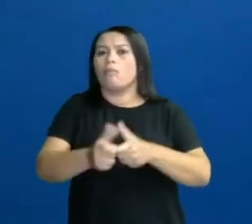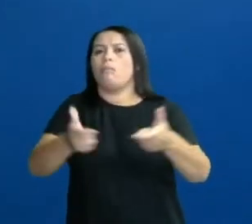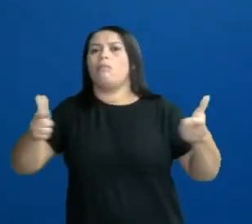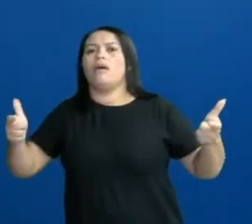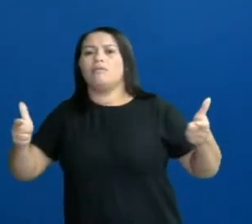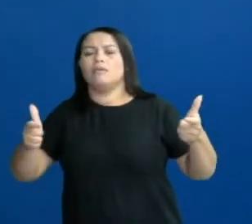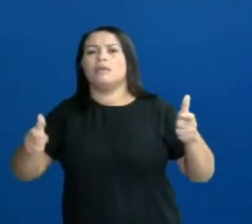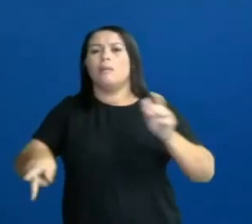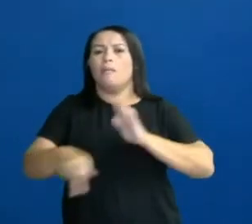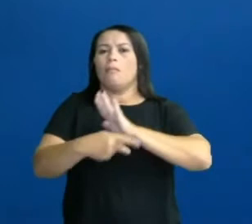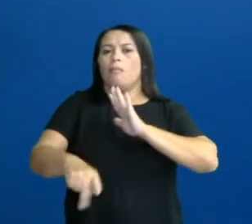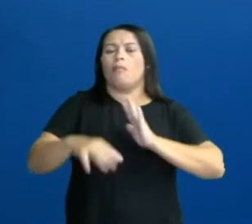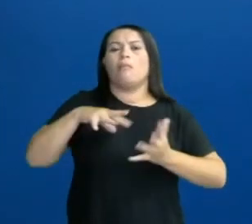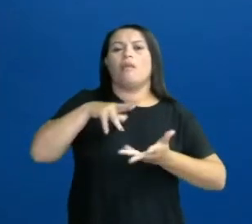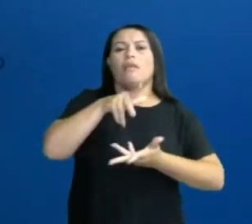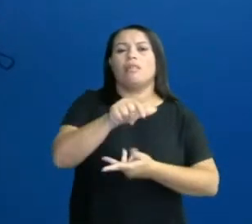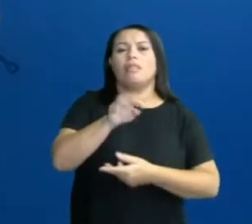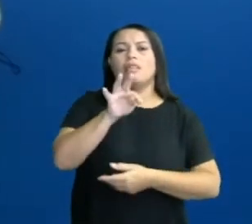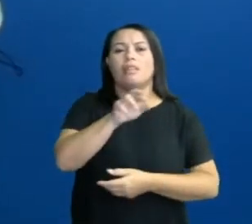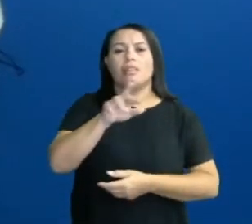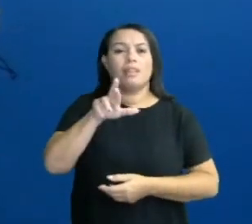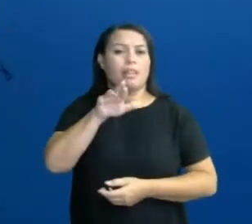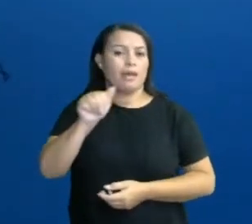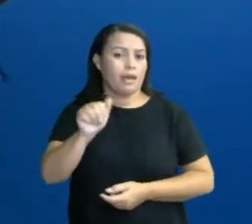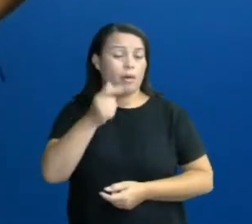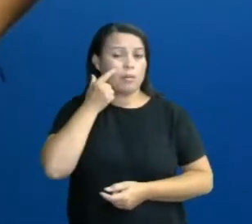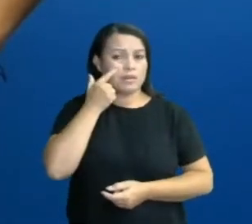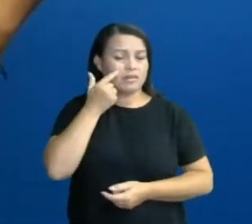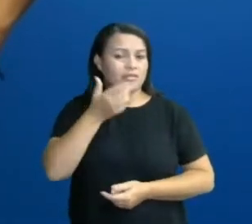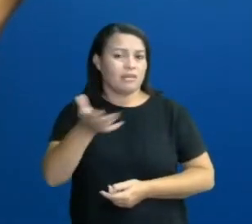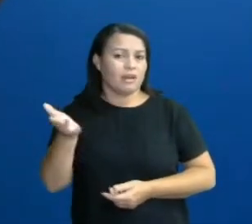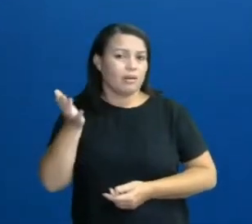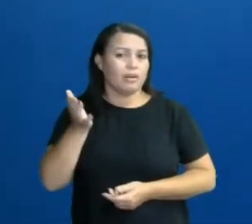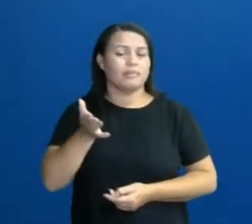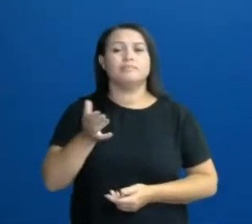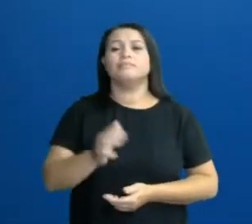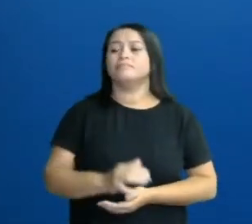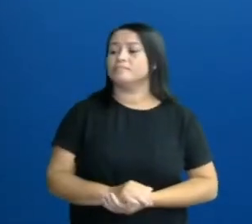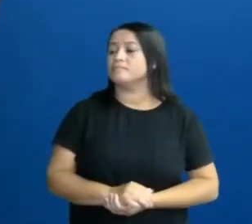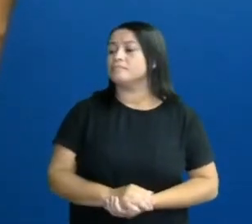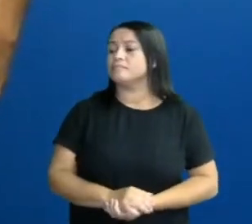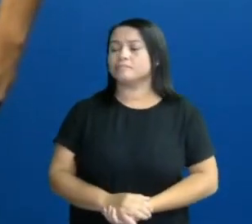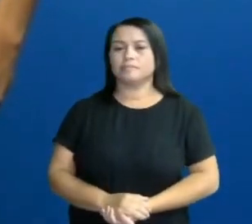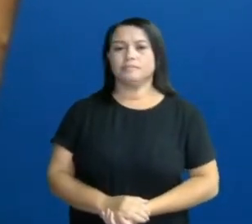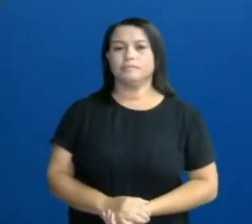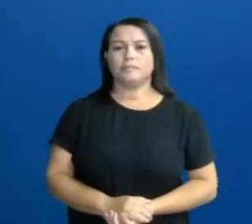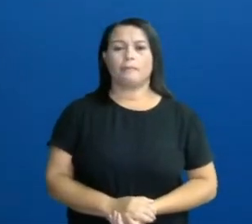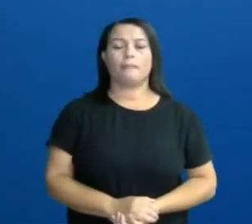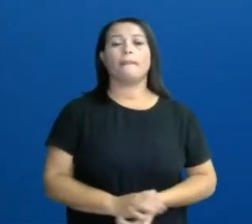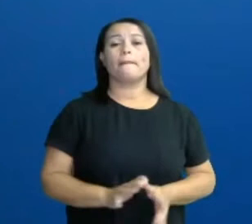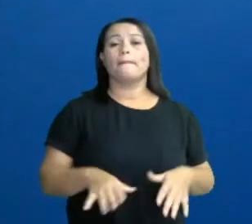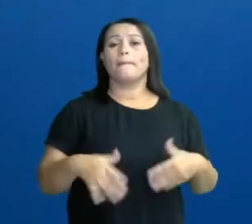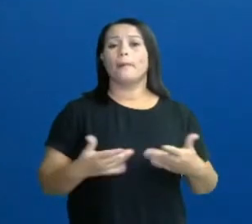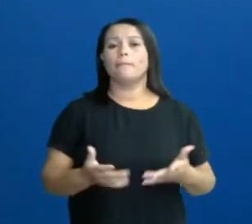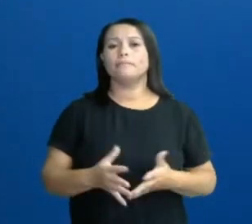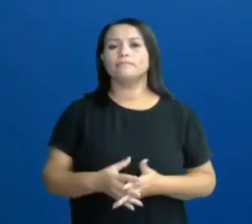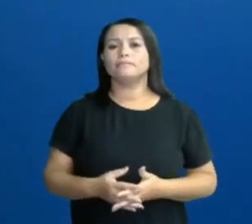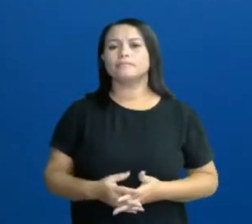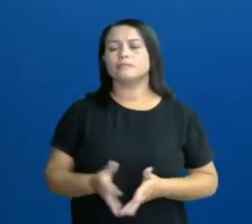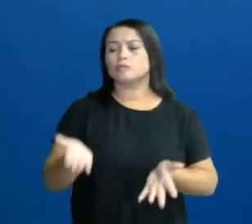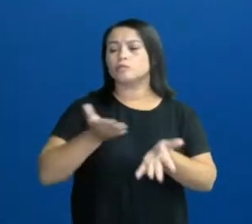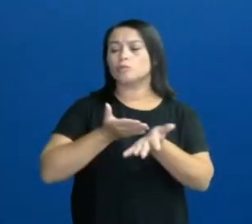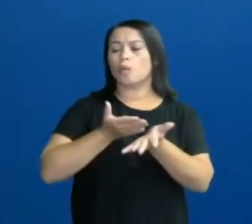Terra. E tudo isso tem a ver com o elemento escala, que a gente vai tratar logo mais, tá bom? Bem,